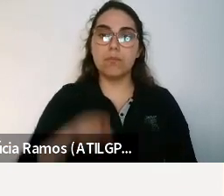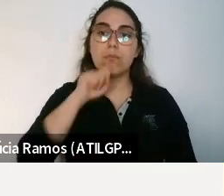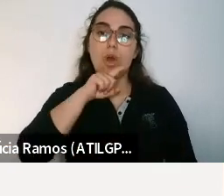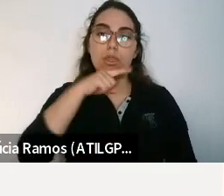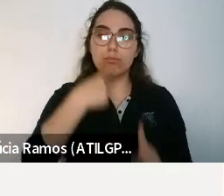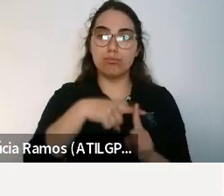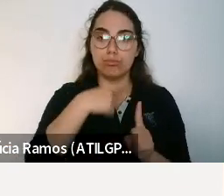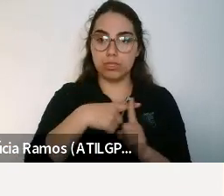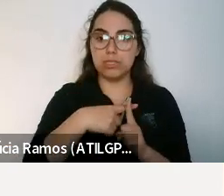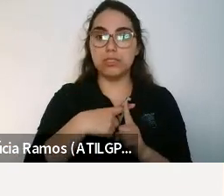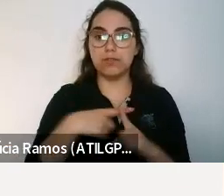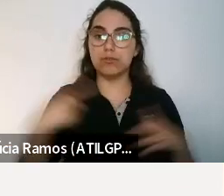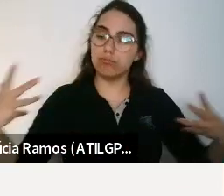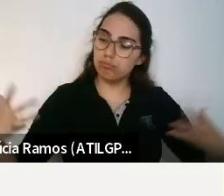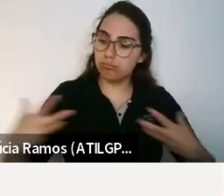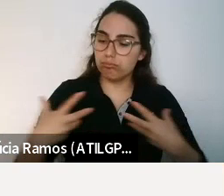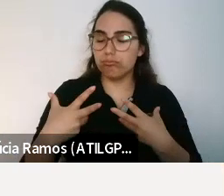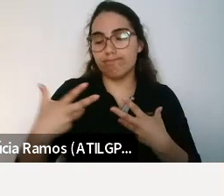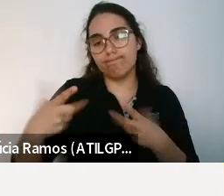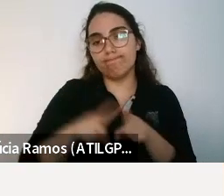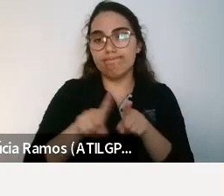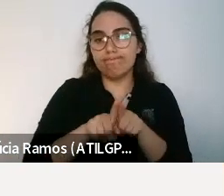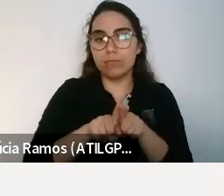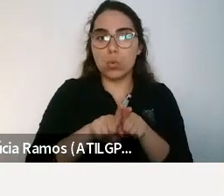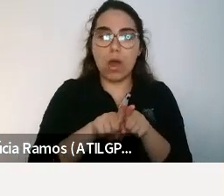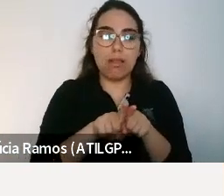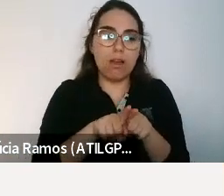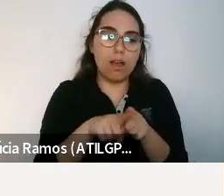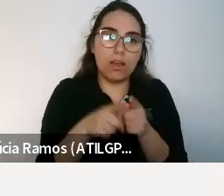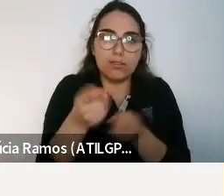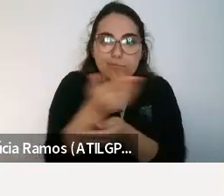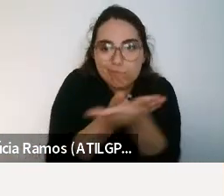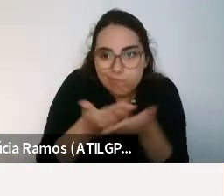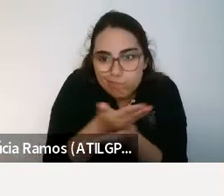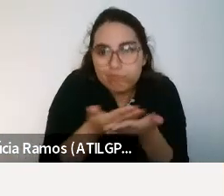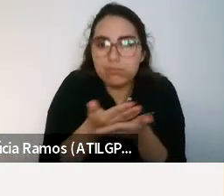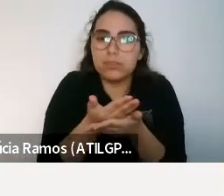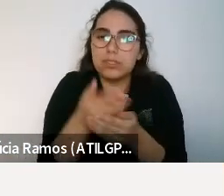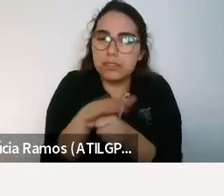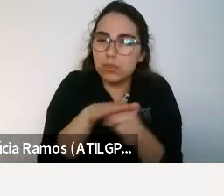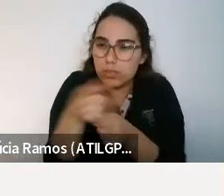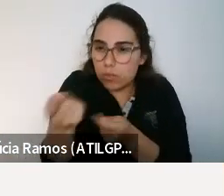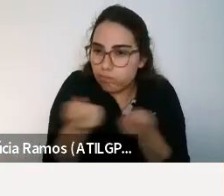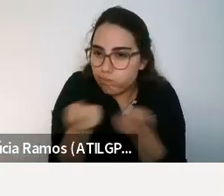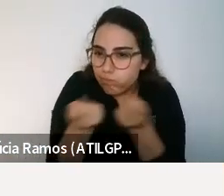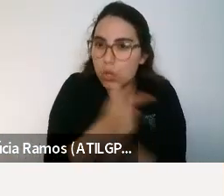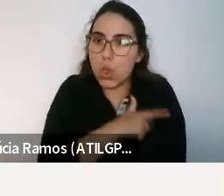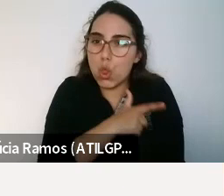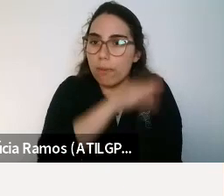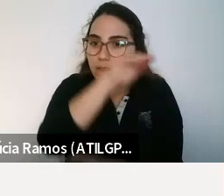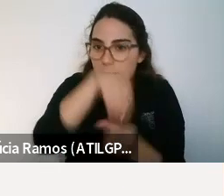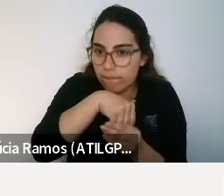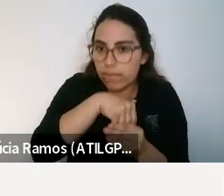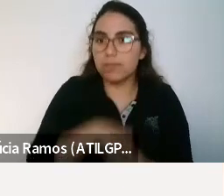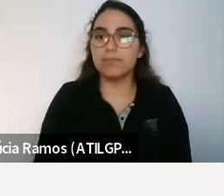mais-valia no acolhimento da recepção de novos alunos, na gestão de algumas situações que pudessem ocorrer em turma, também